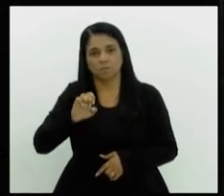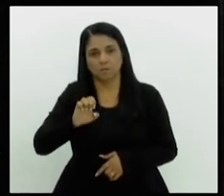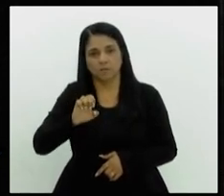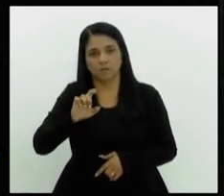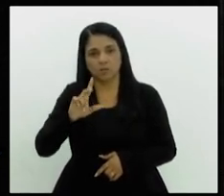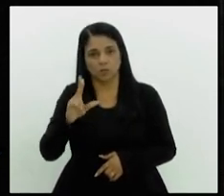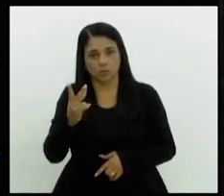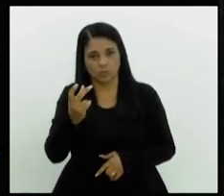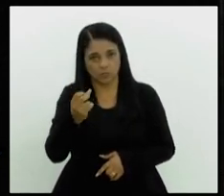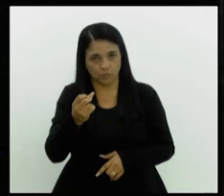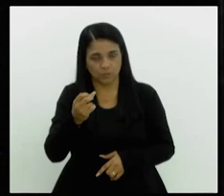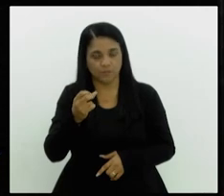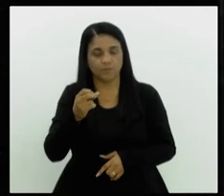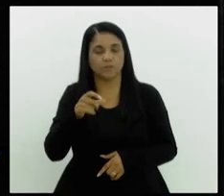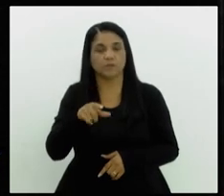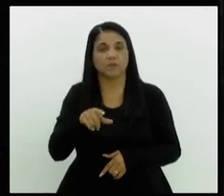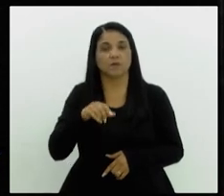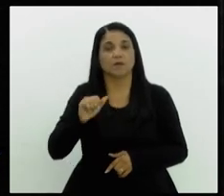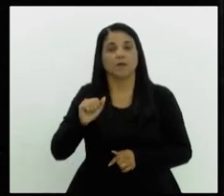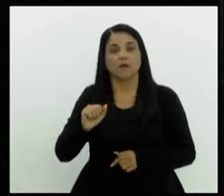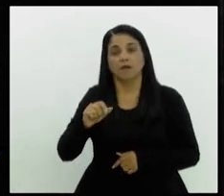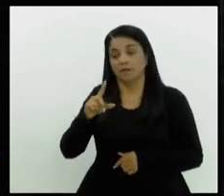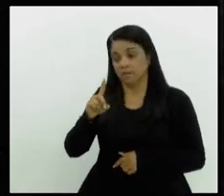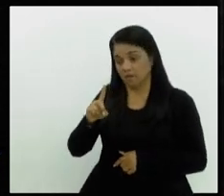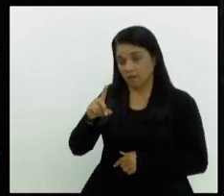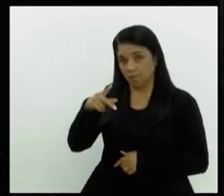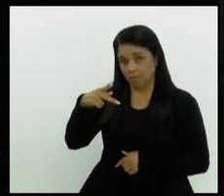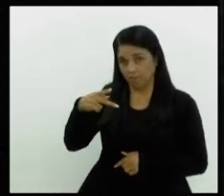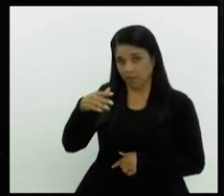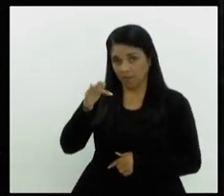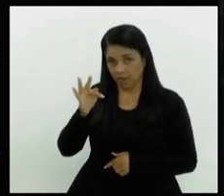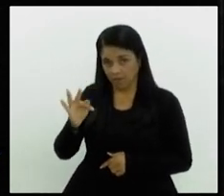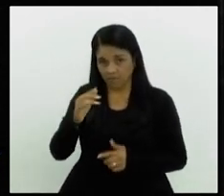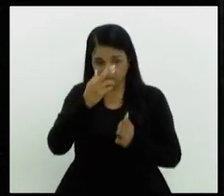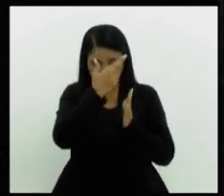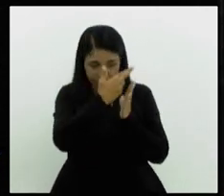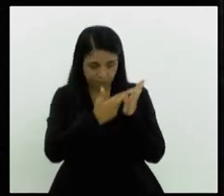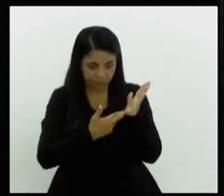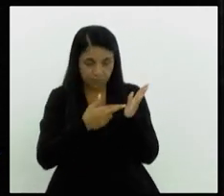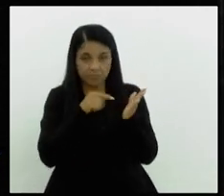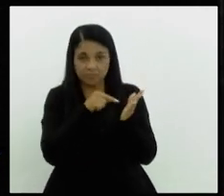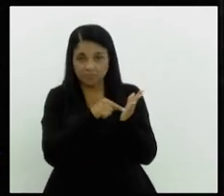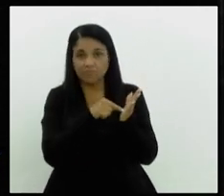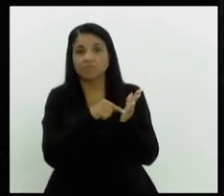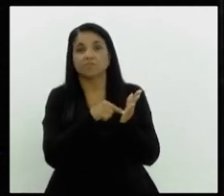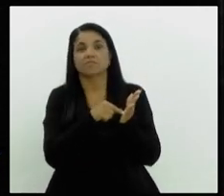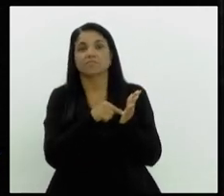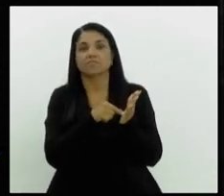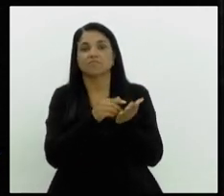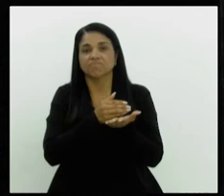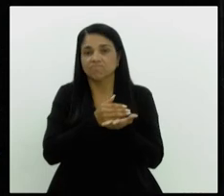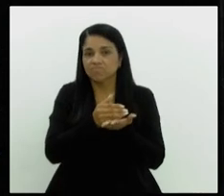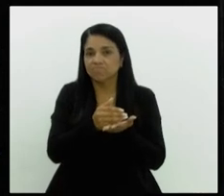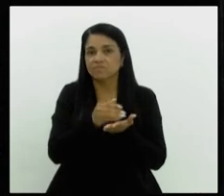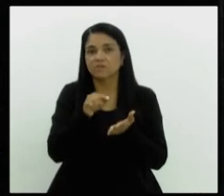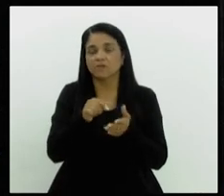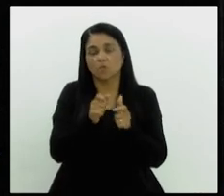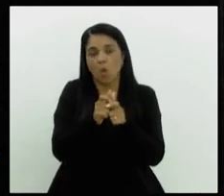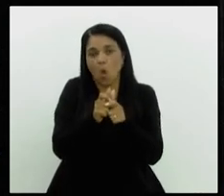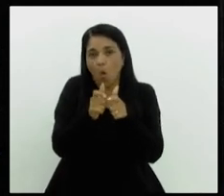A partir da DPF 635, consta no relatório, a partir da DPF, houve um